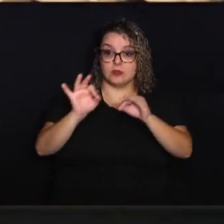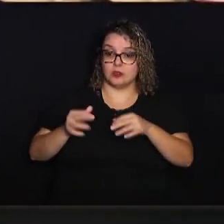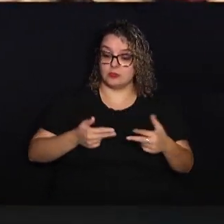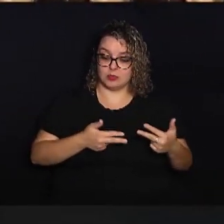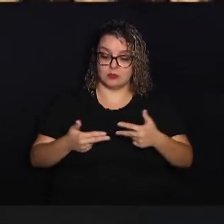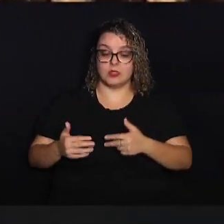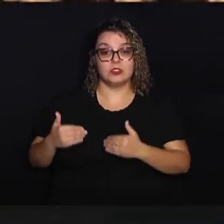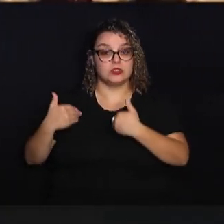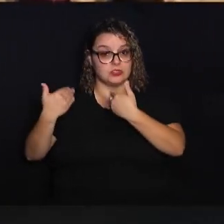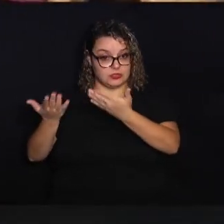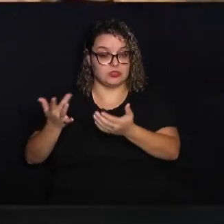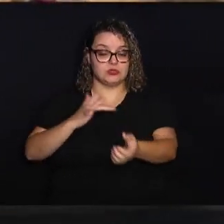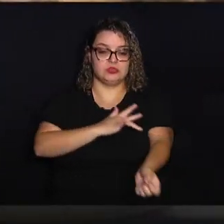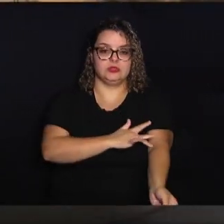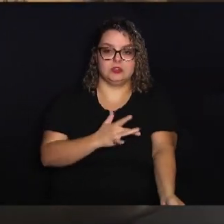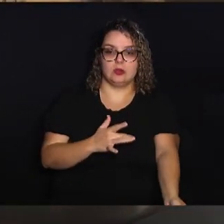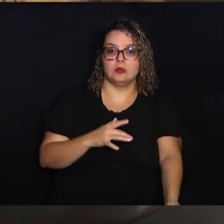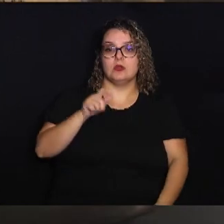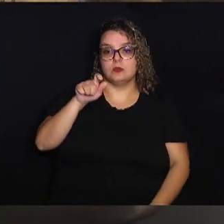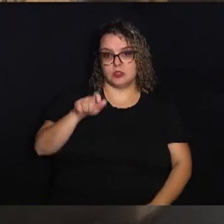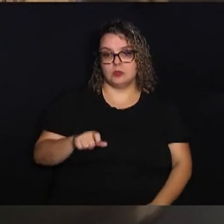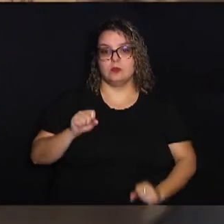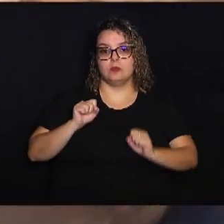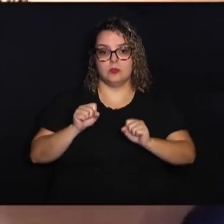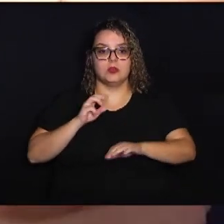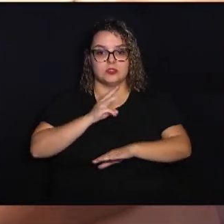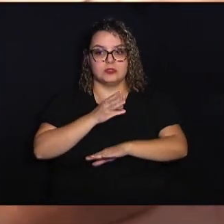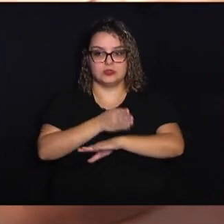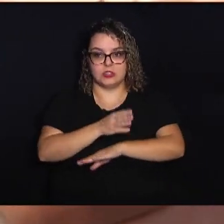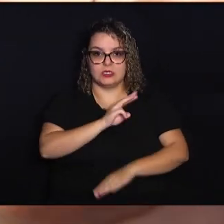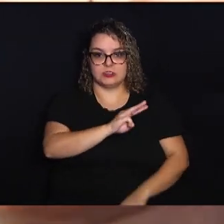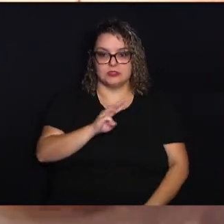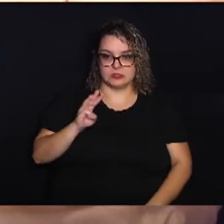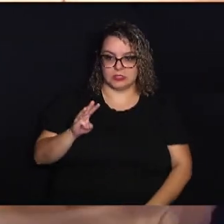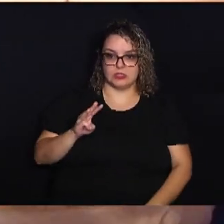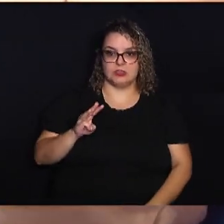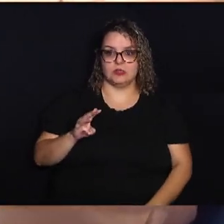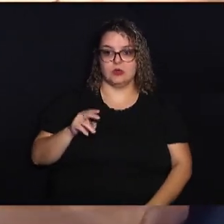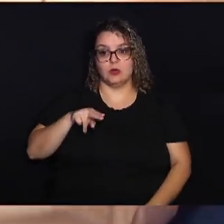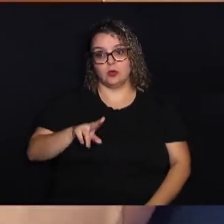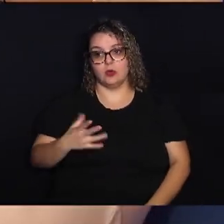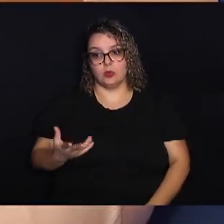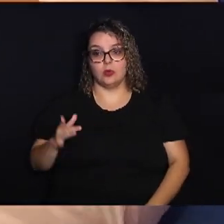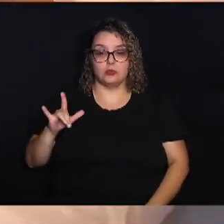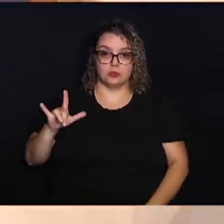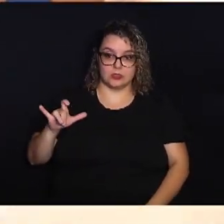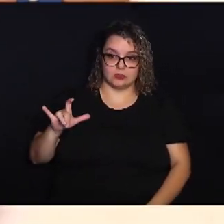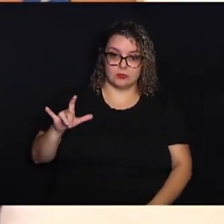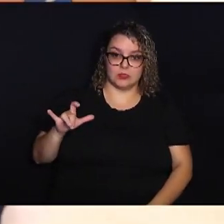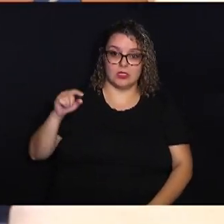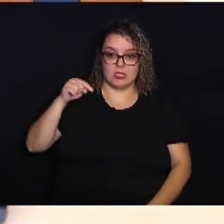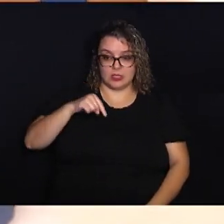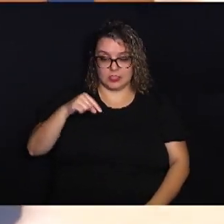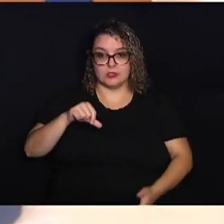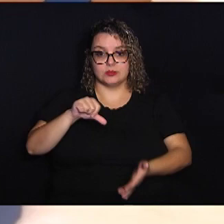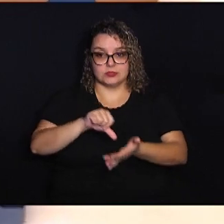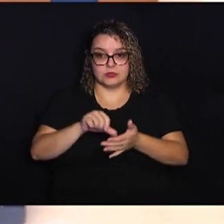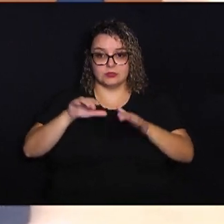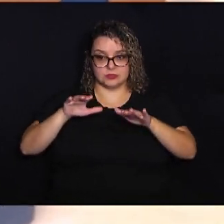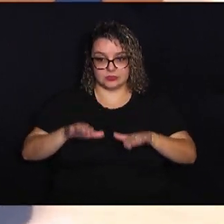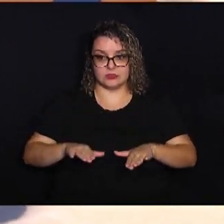também no site do Hemocentro Unicamp, os doadores eles podem conferir outras condições também relacionadas a